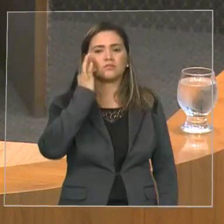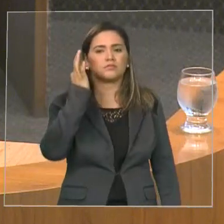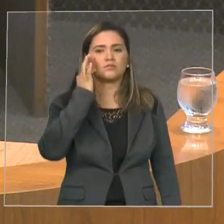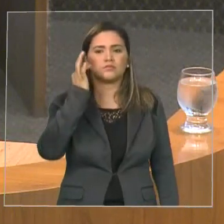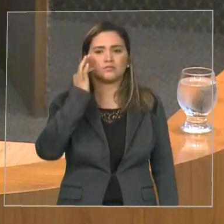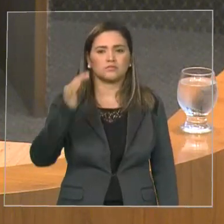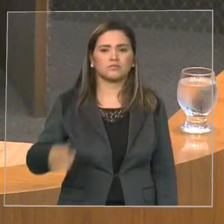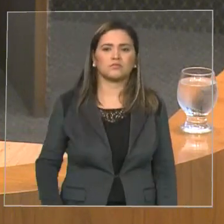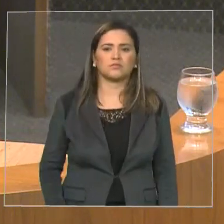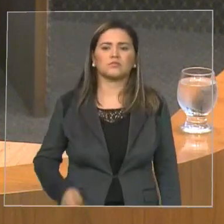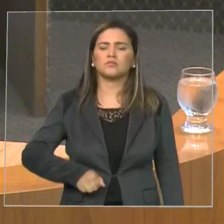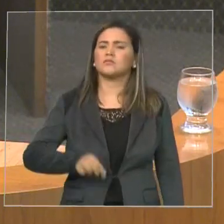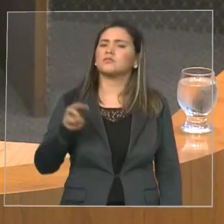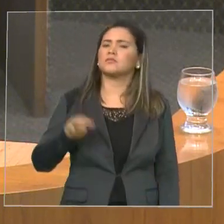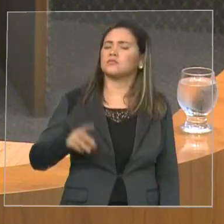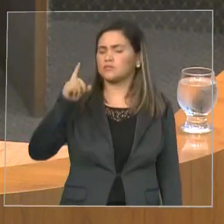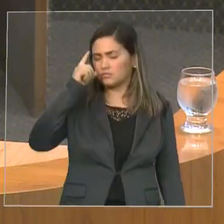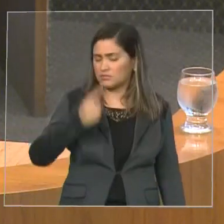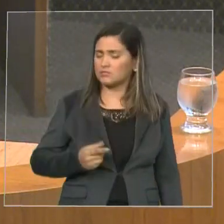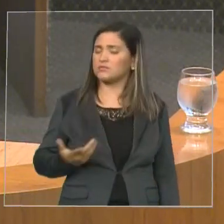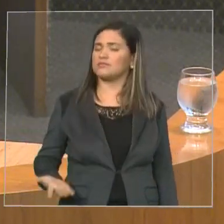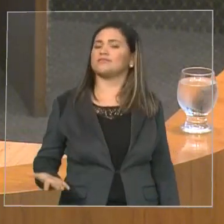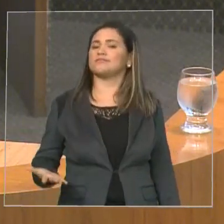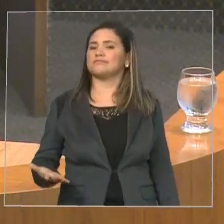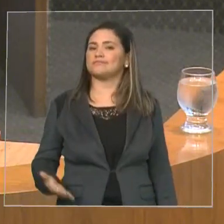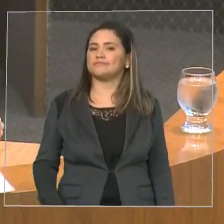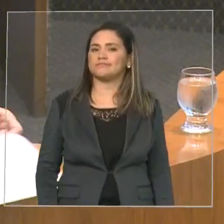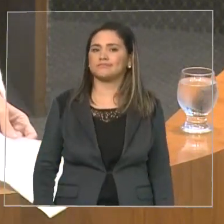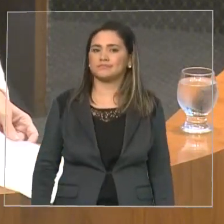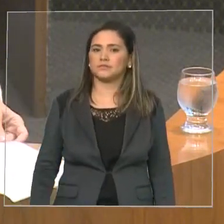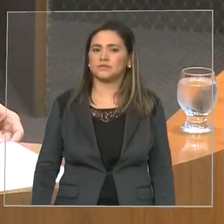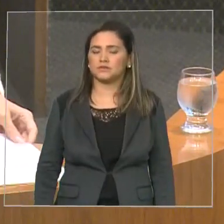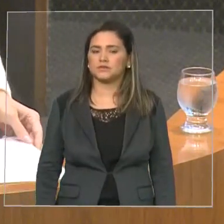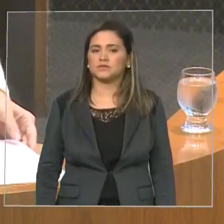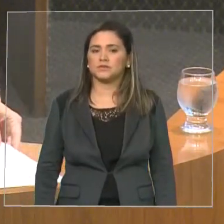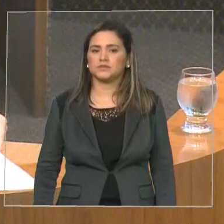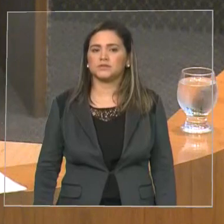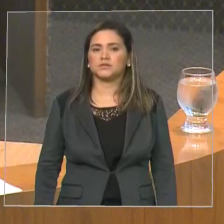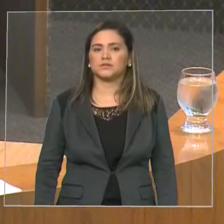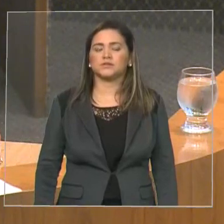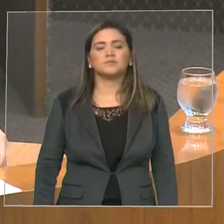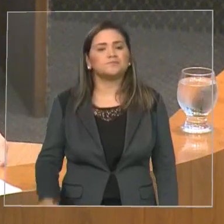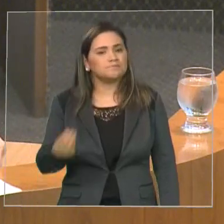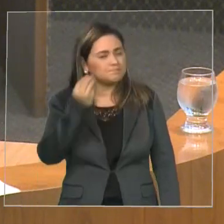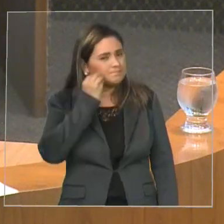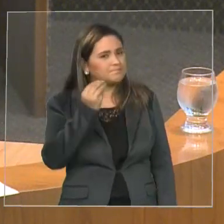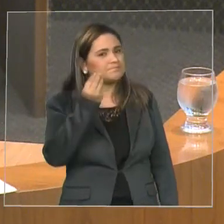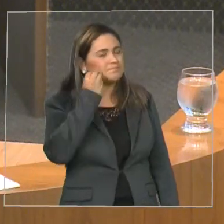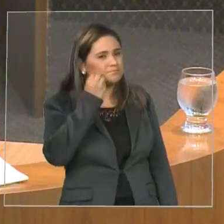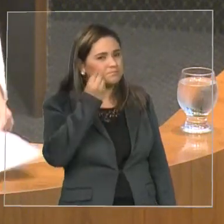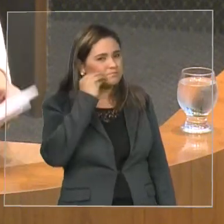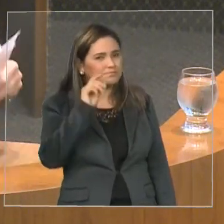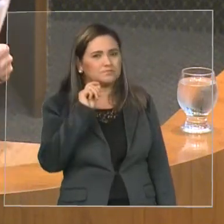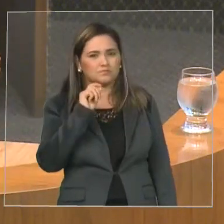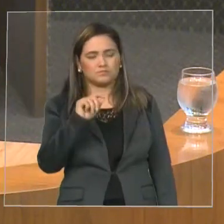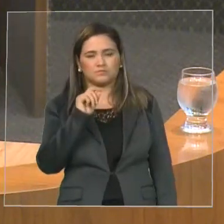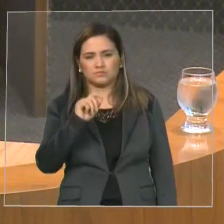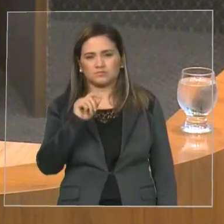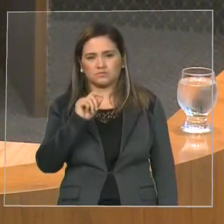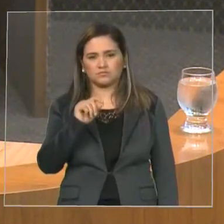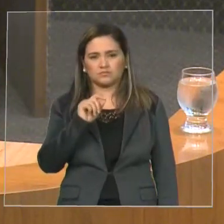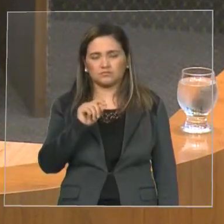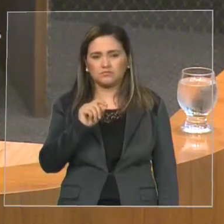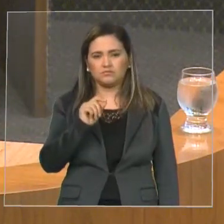será que deu essa ordem, né? Então, viram que não tem mais o que